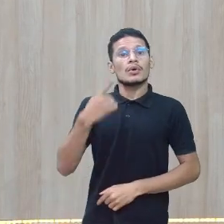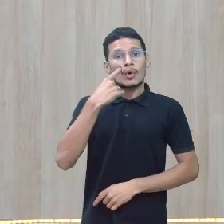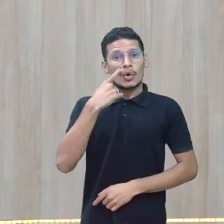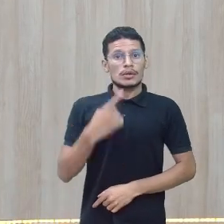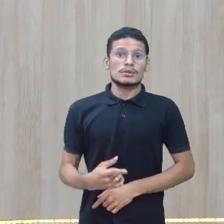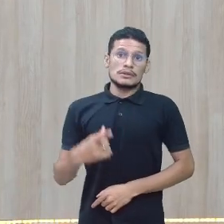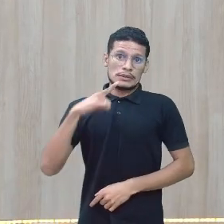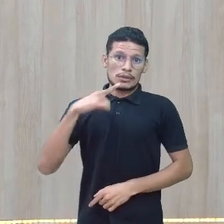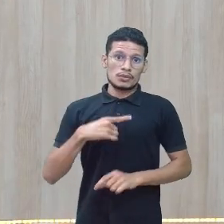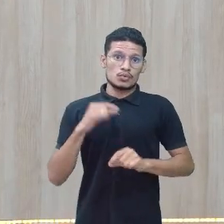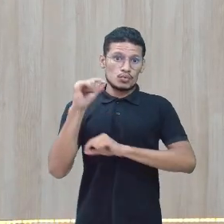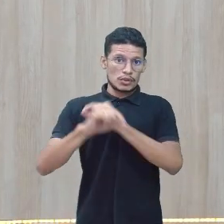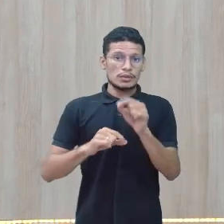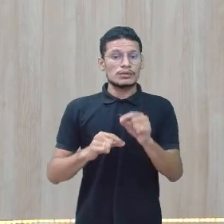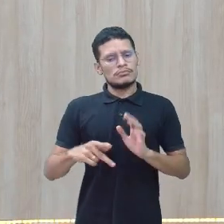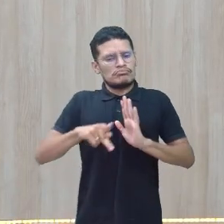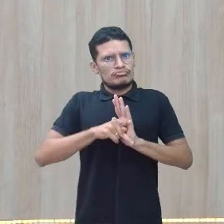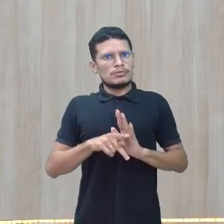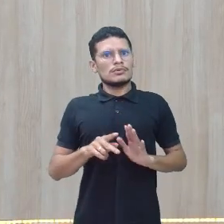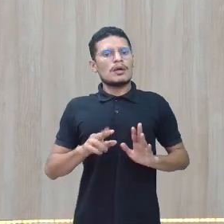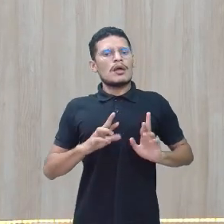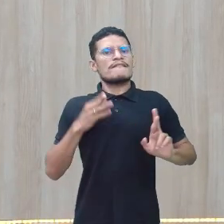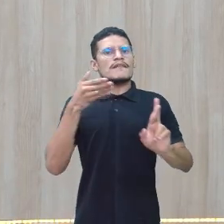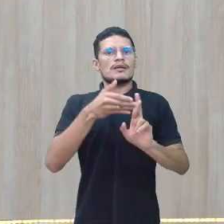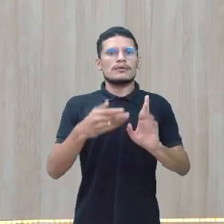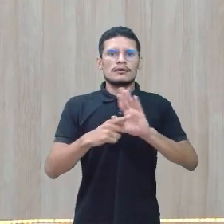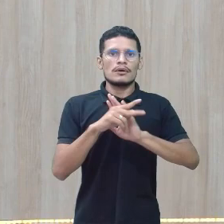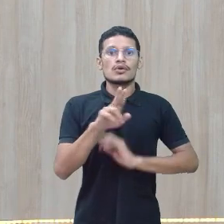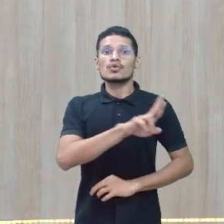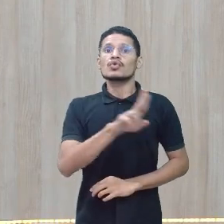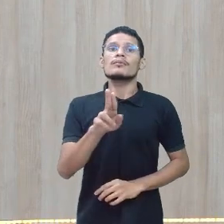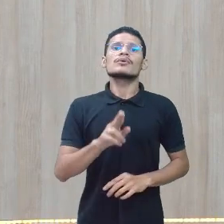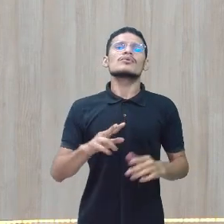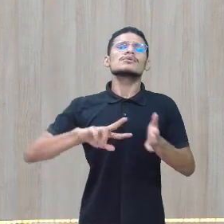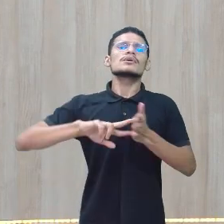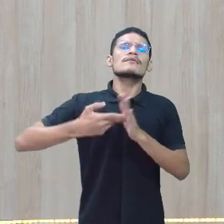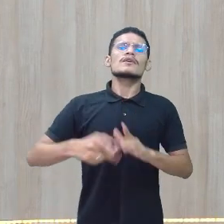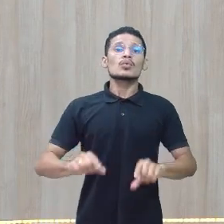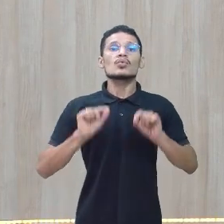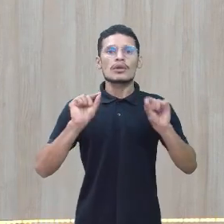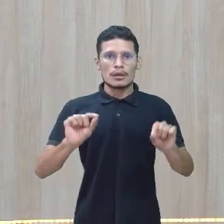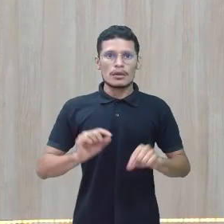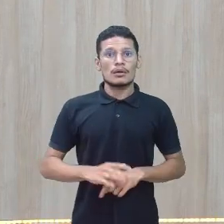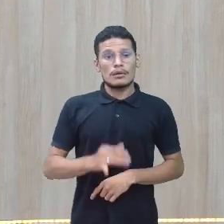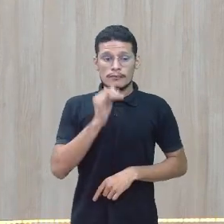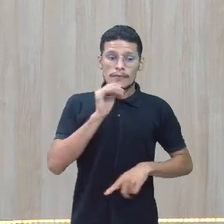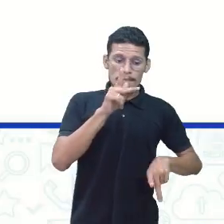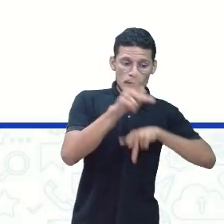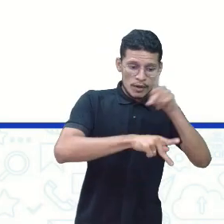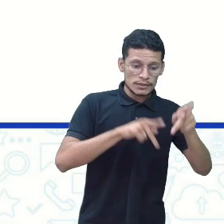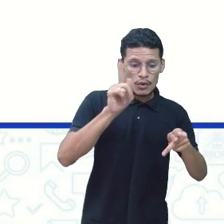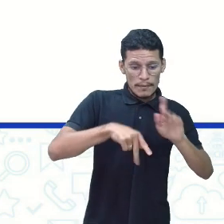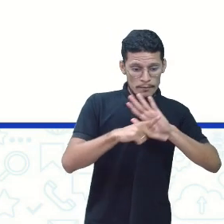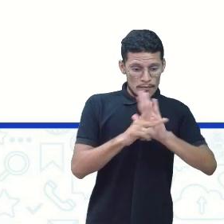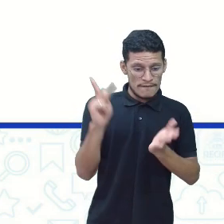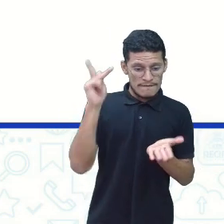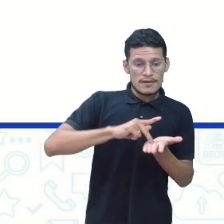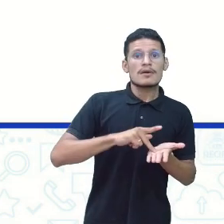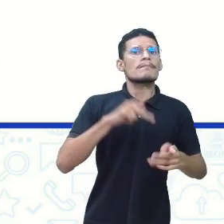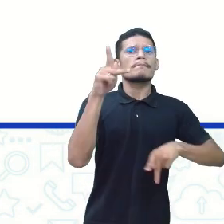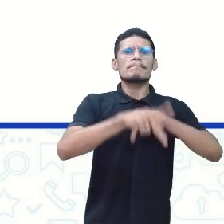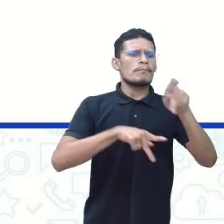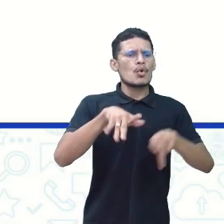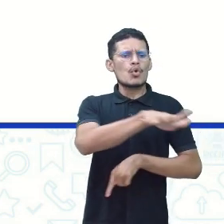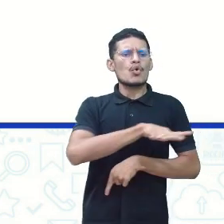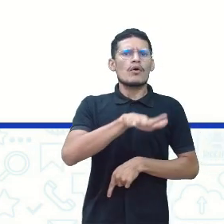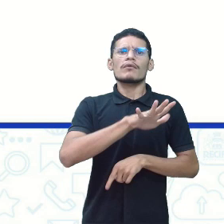vai trazer pelo próprio nome, pela própria referência do nome, o que aquilo ali significa, né? A população, de fato, é uma população,